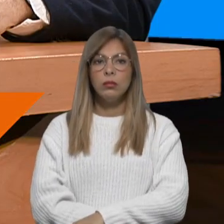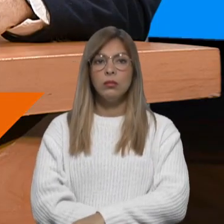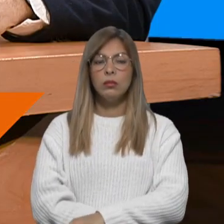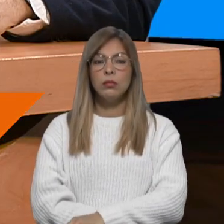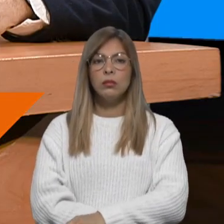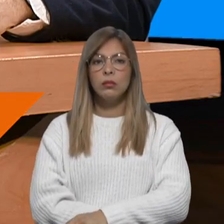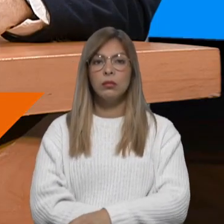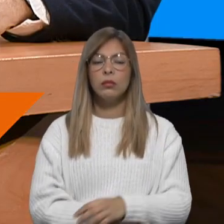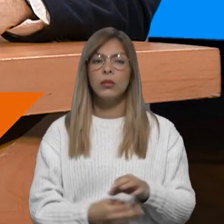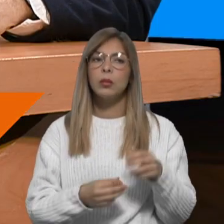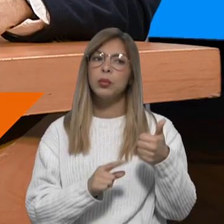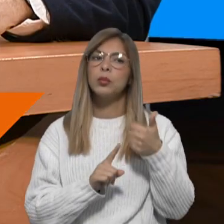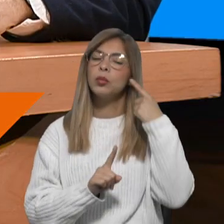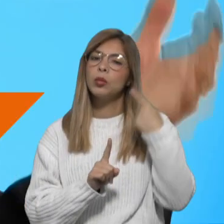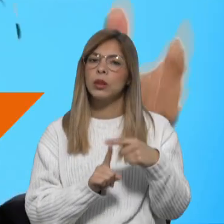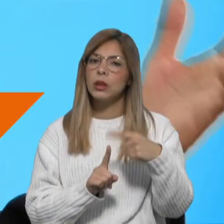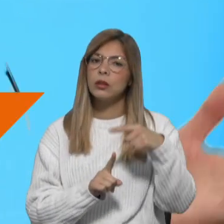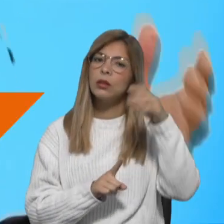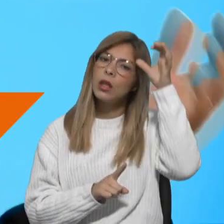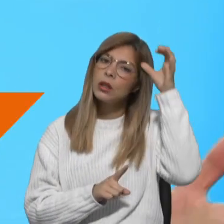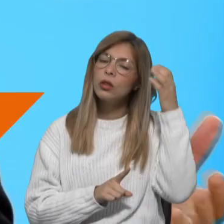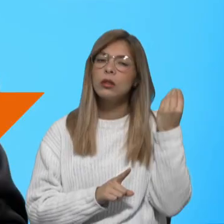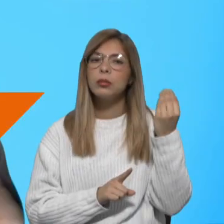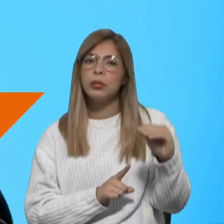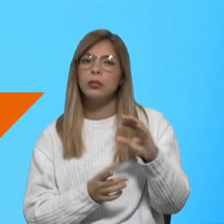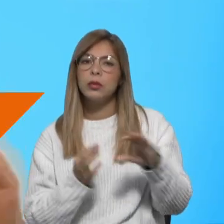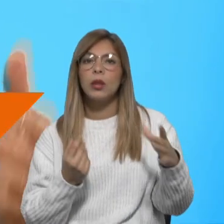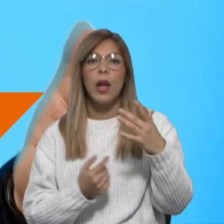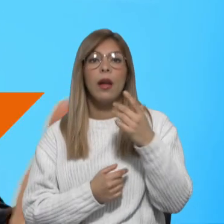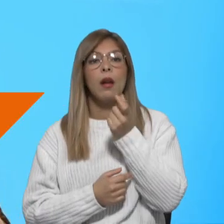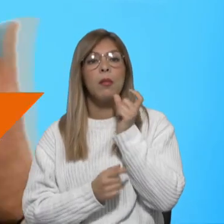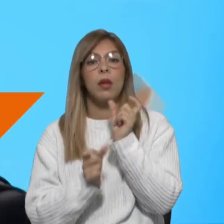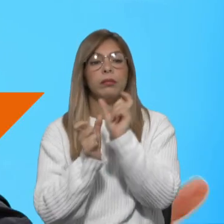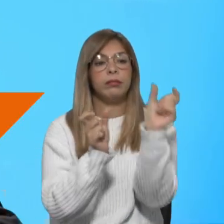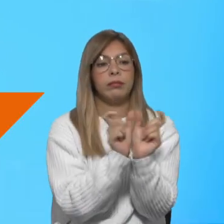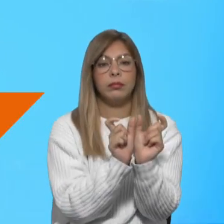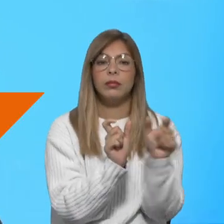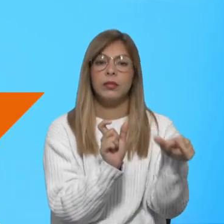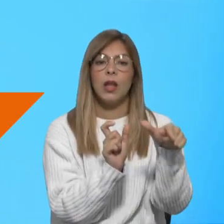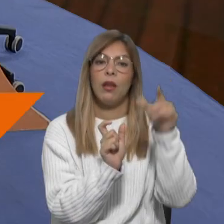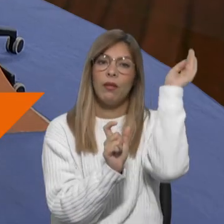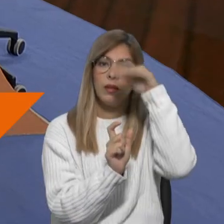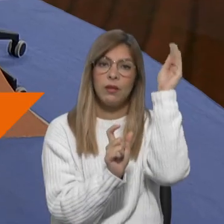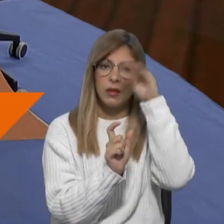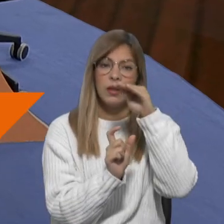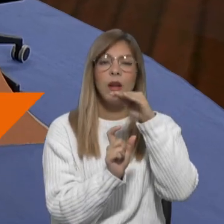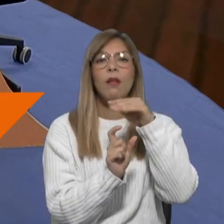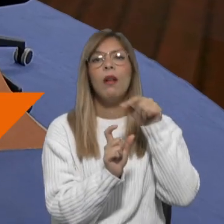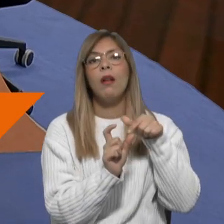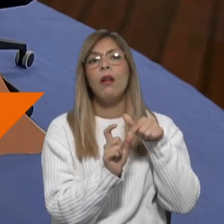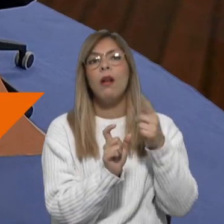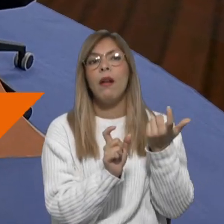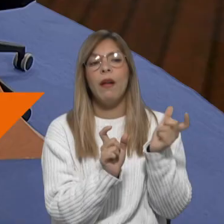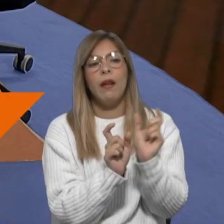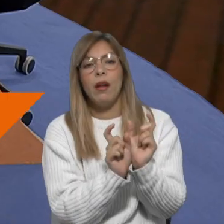inteligência para o primeiro plano. Ela tem o apelido de artificial, mas na verdade, insisto, é filha do humano e com ele